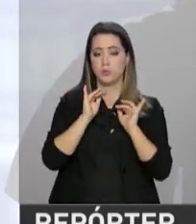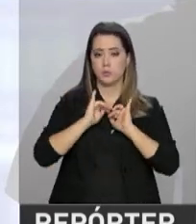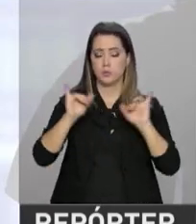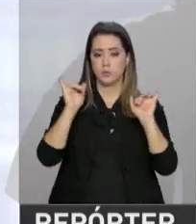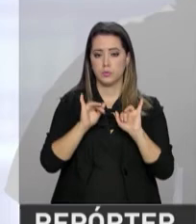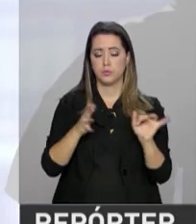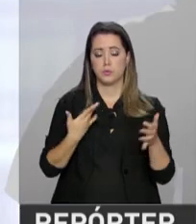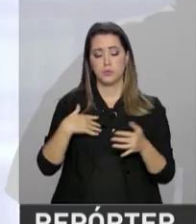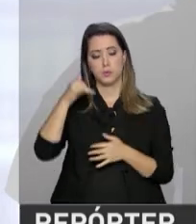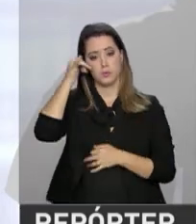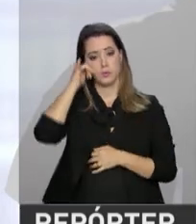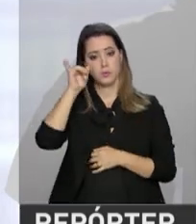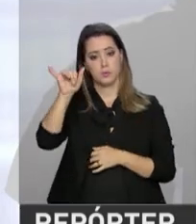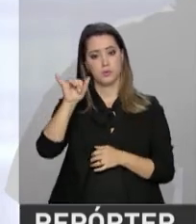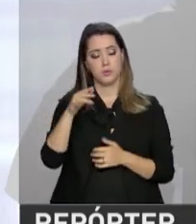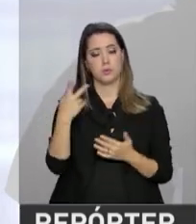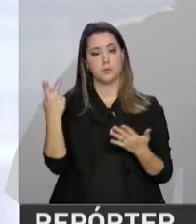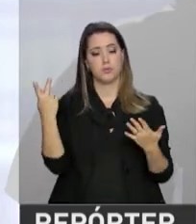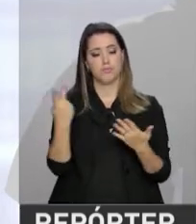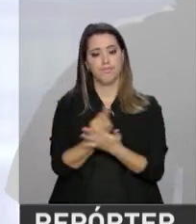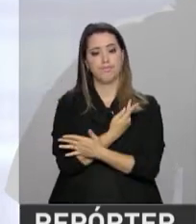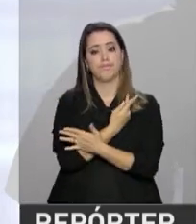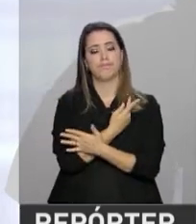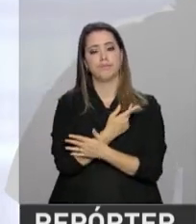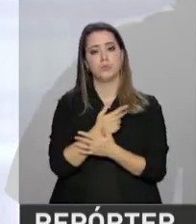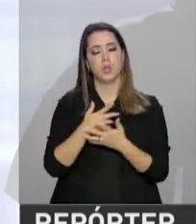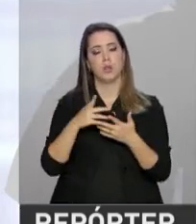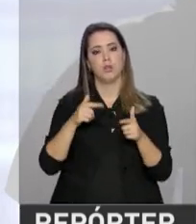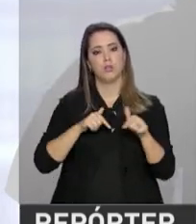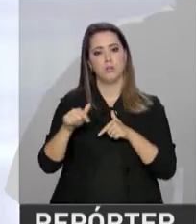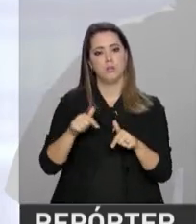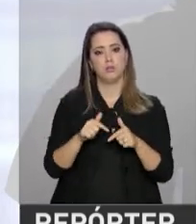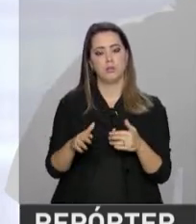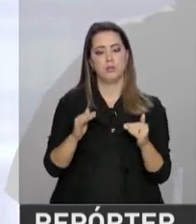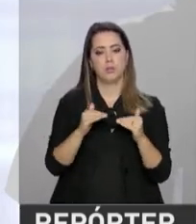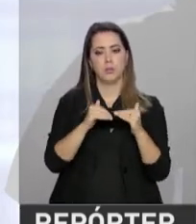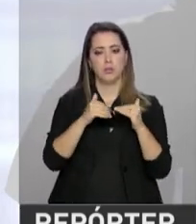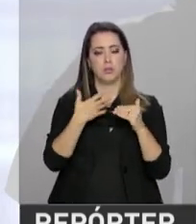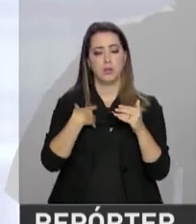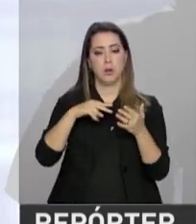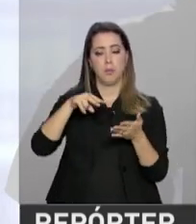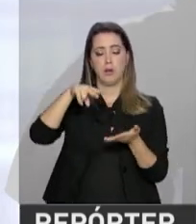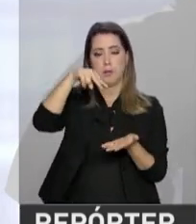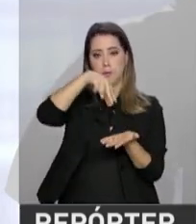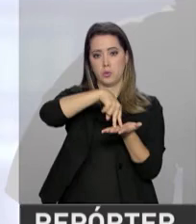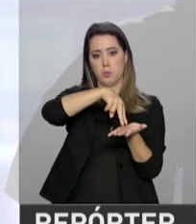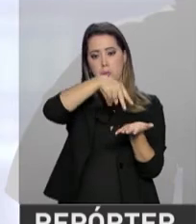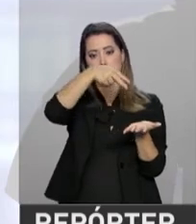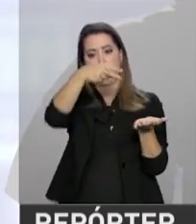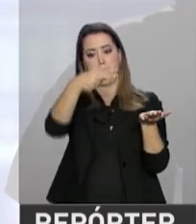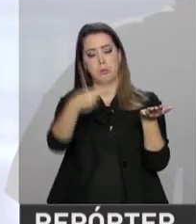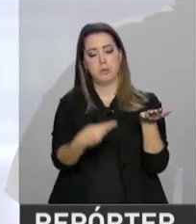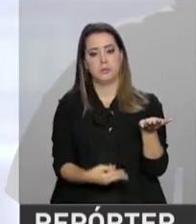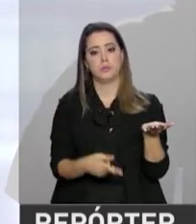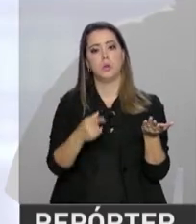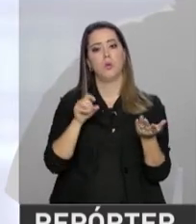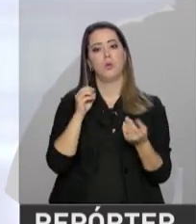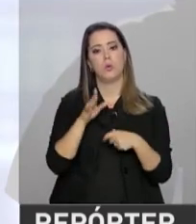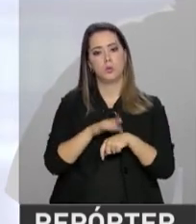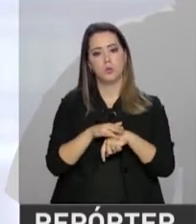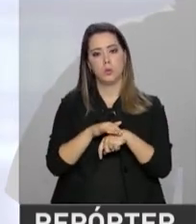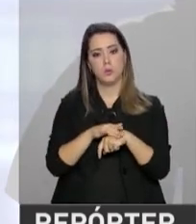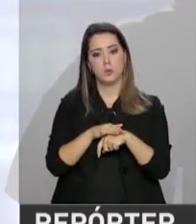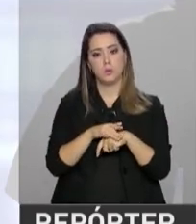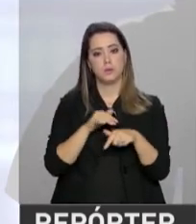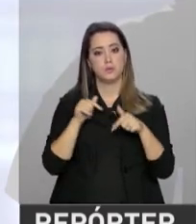de prevenção de acidentes do trabalho em 2018 são as quedas de alturas e os chamados adoecimentos